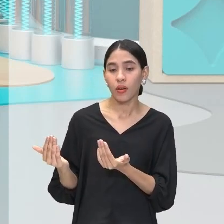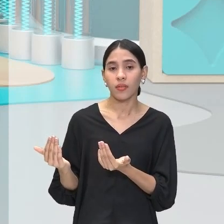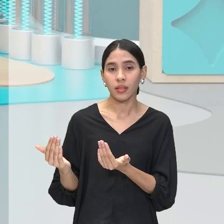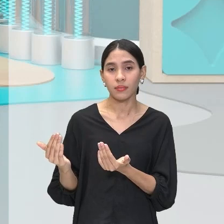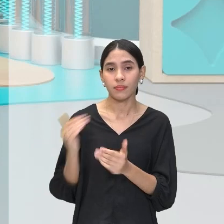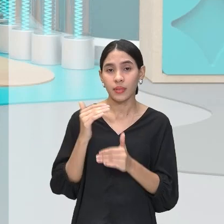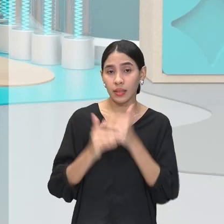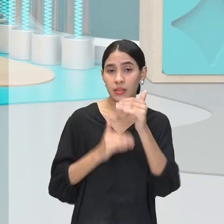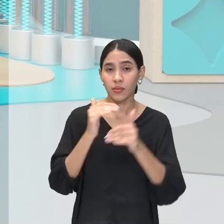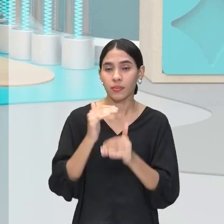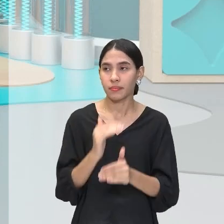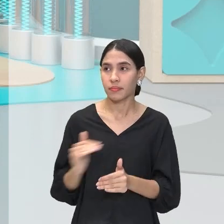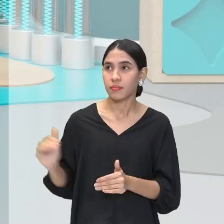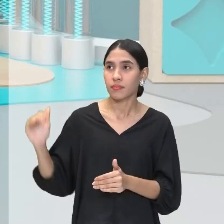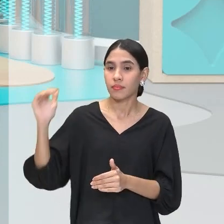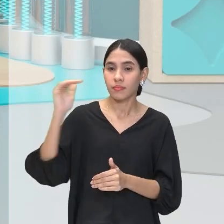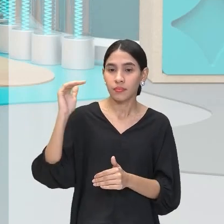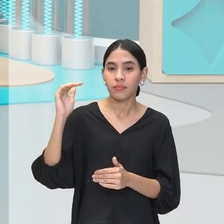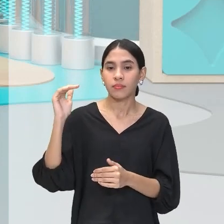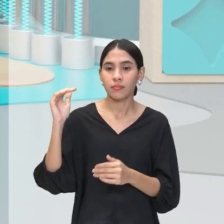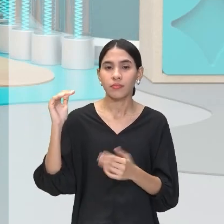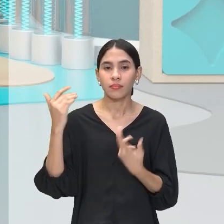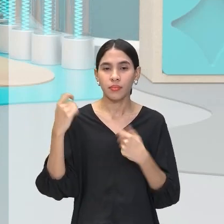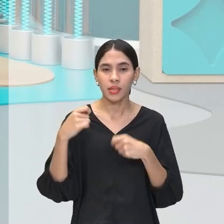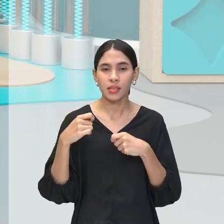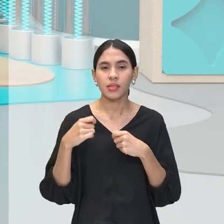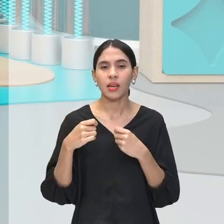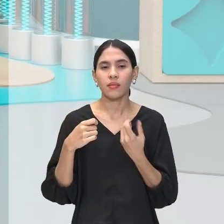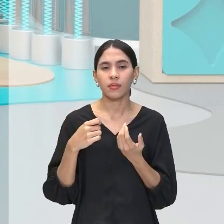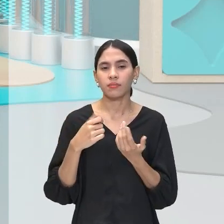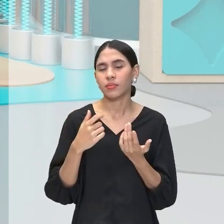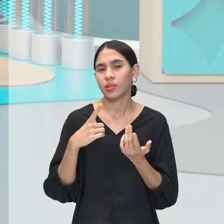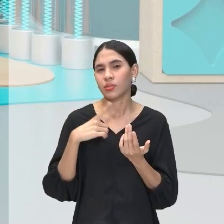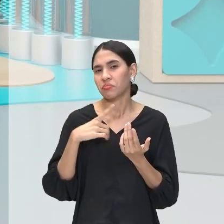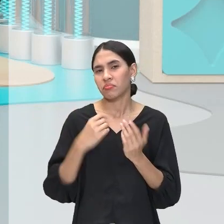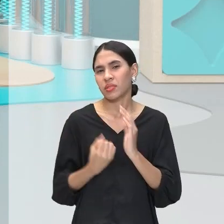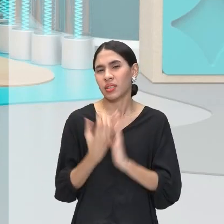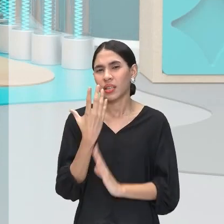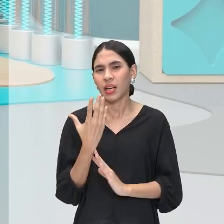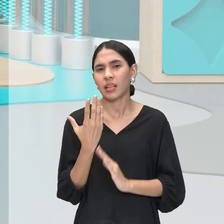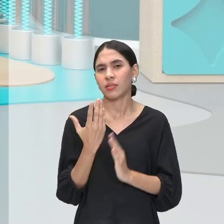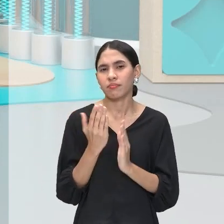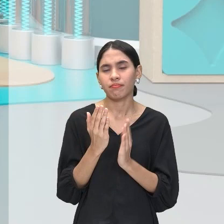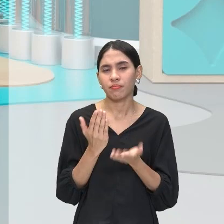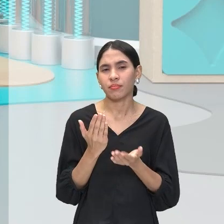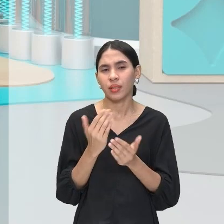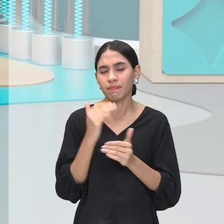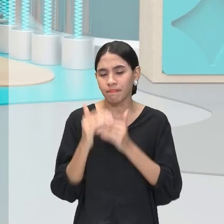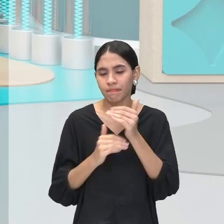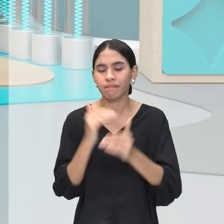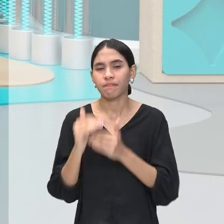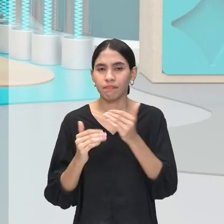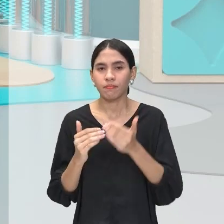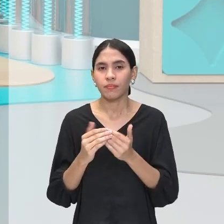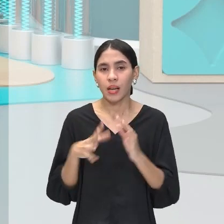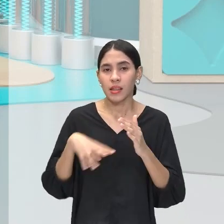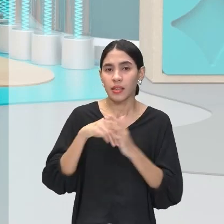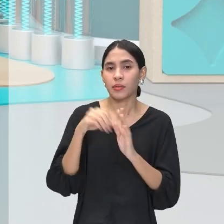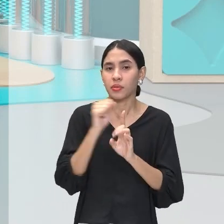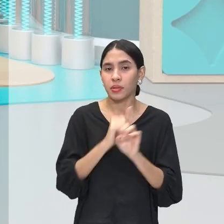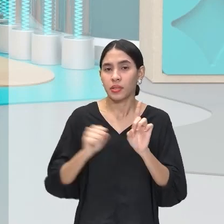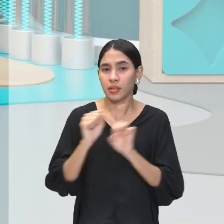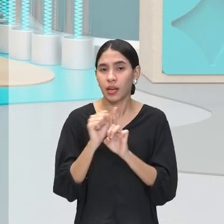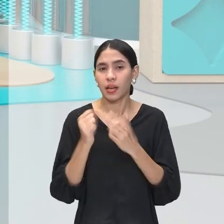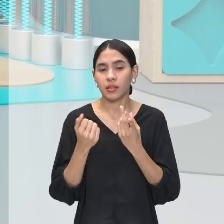pode passar, ela teria nascido, né, aí teria surgido discretamente nas nossas sociedades,